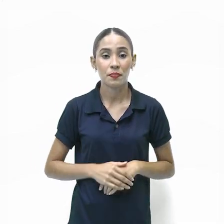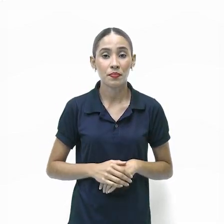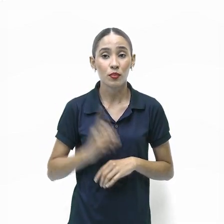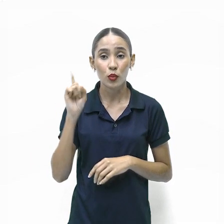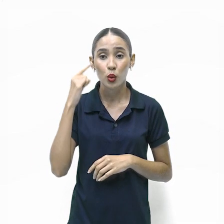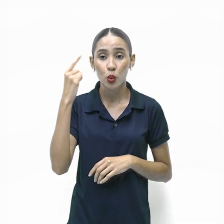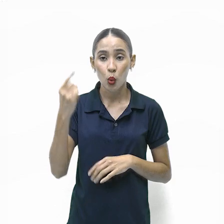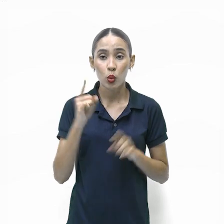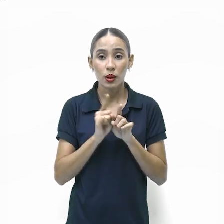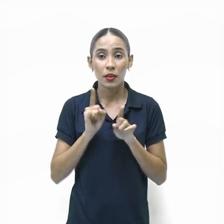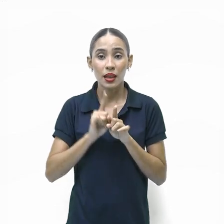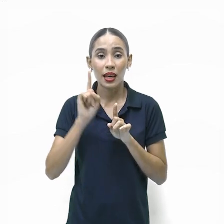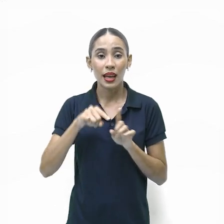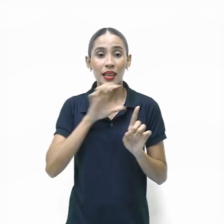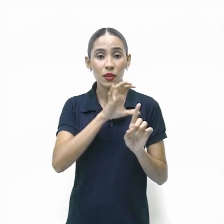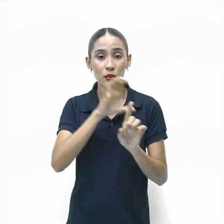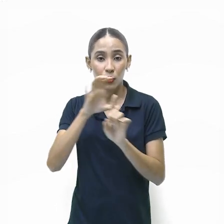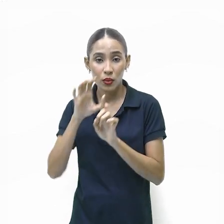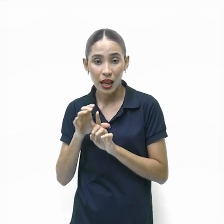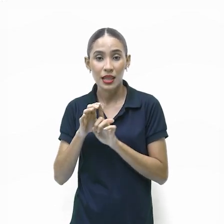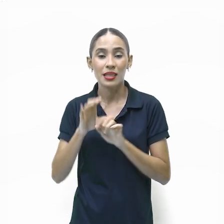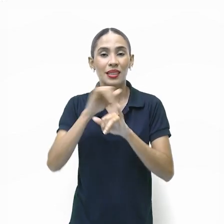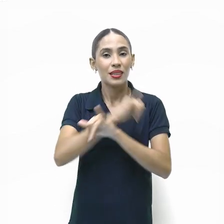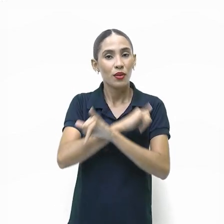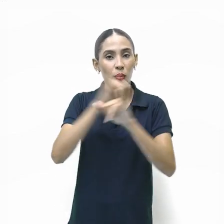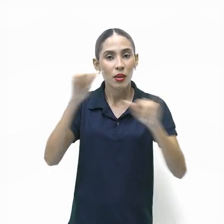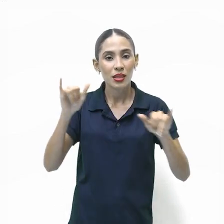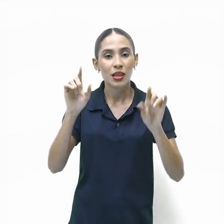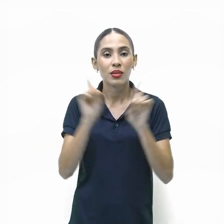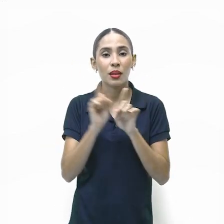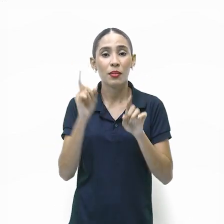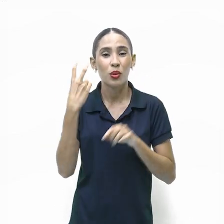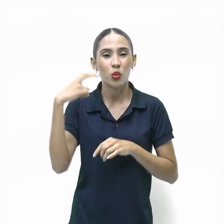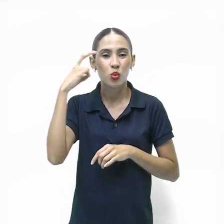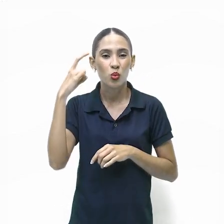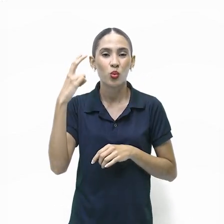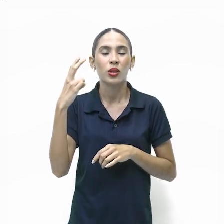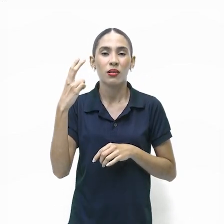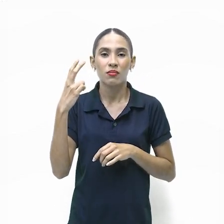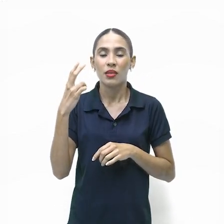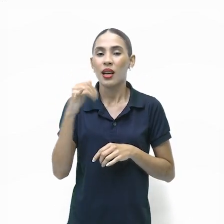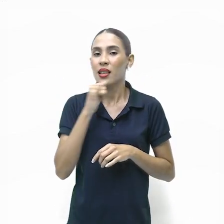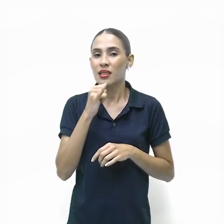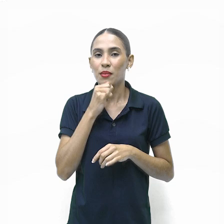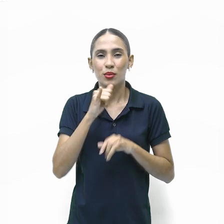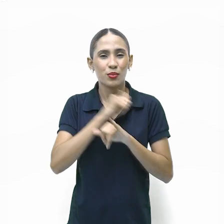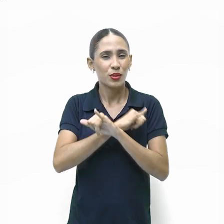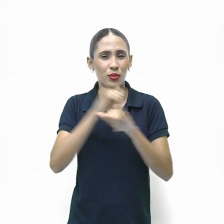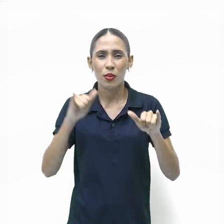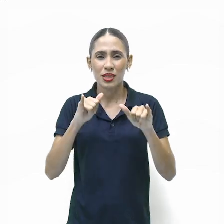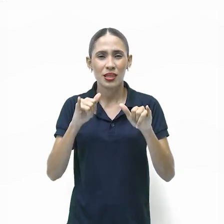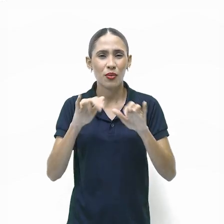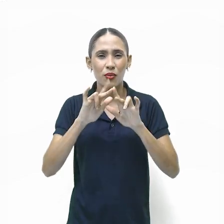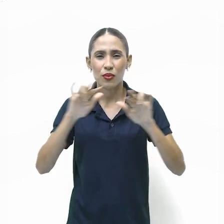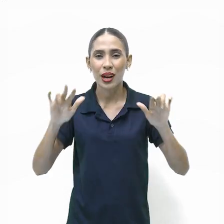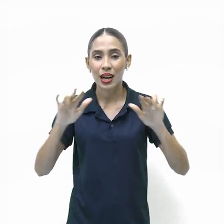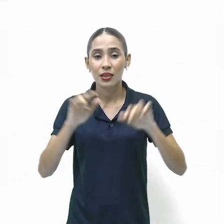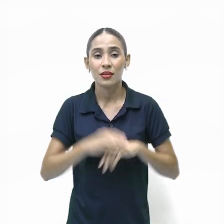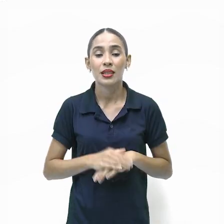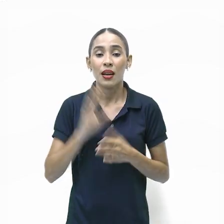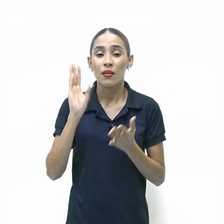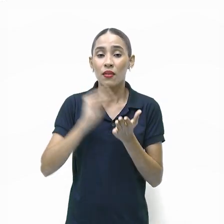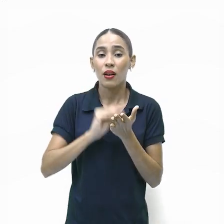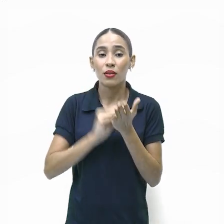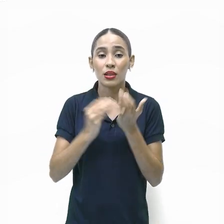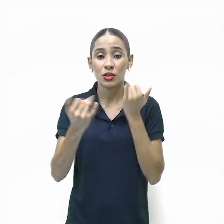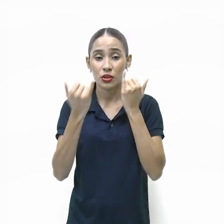outro fator é a influência da publicidade e da cultura de remédio para tudo. E a desinformação